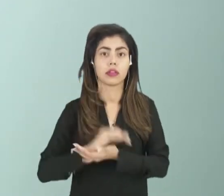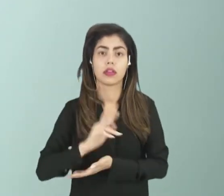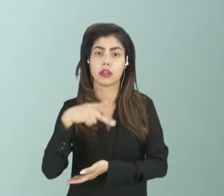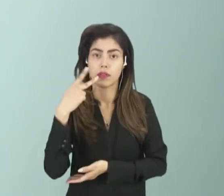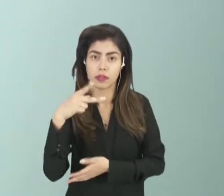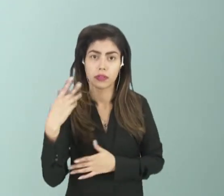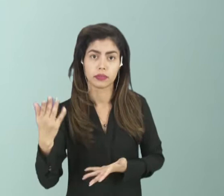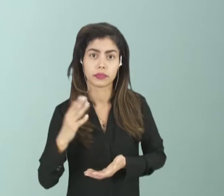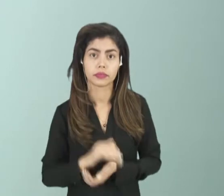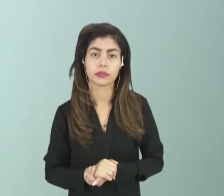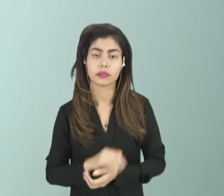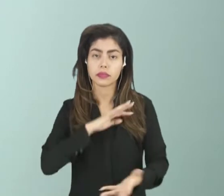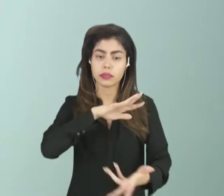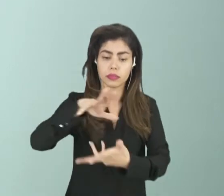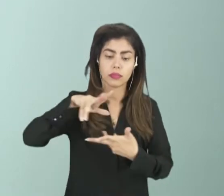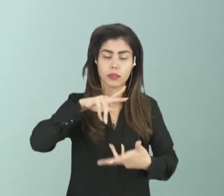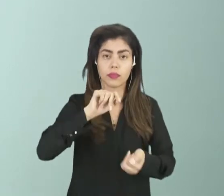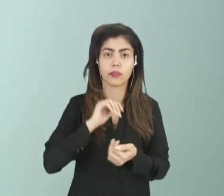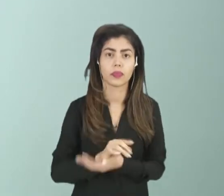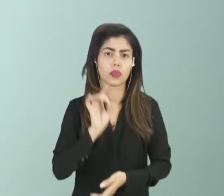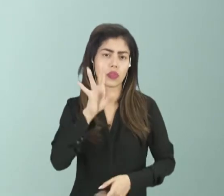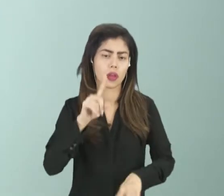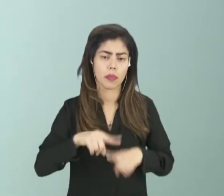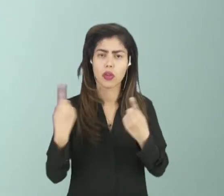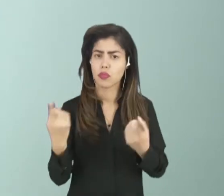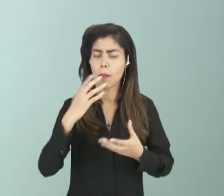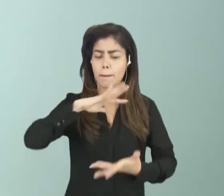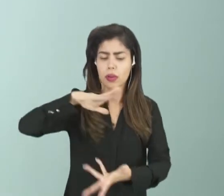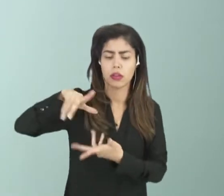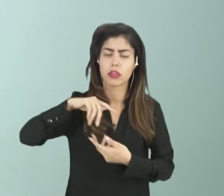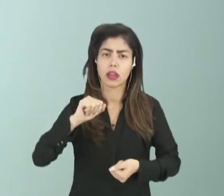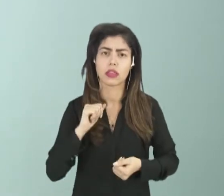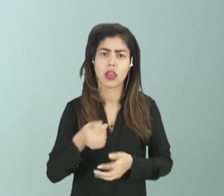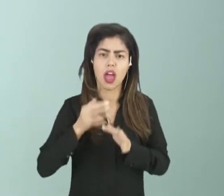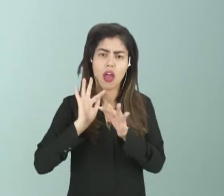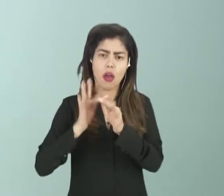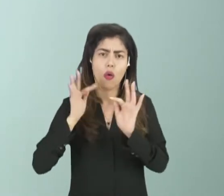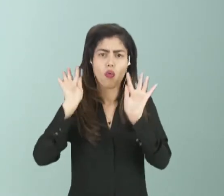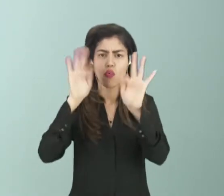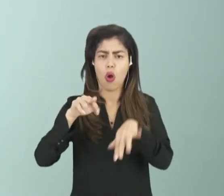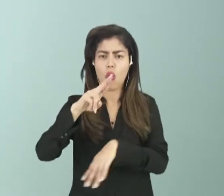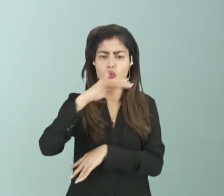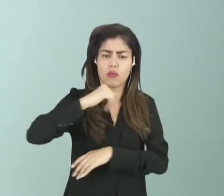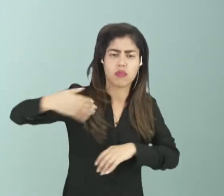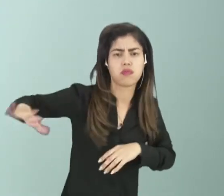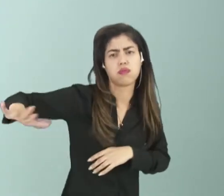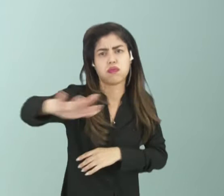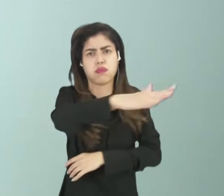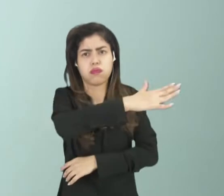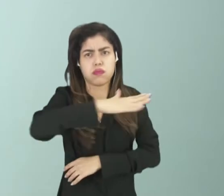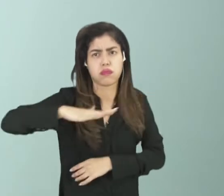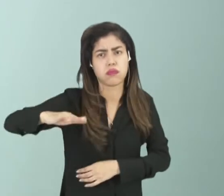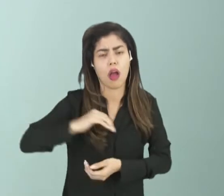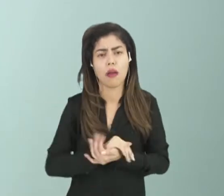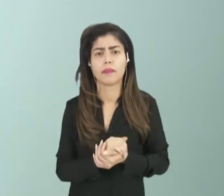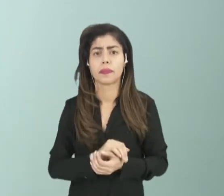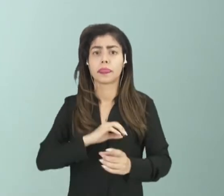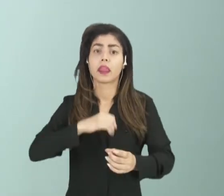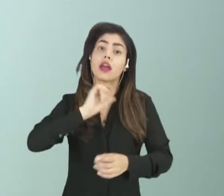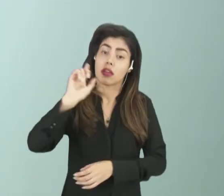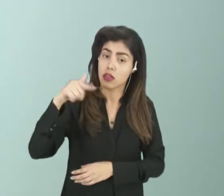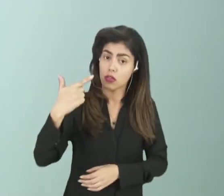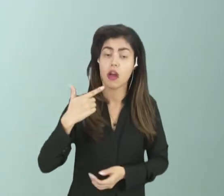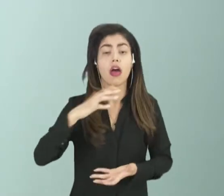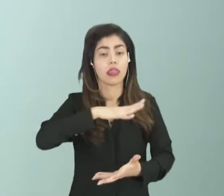disse que a Terra é só mais um dos planetas na infinitude do universo e a Terra, como outros, gira em torno do